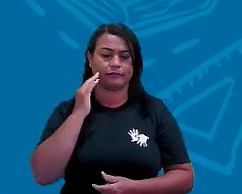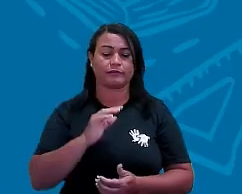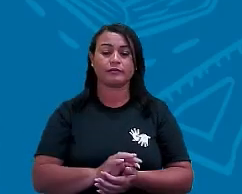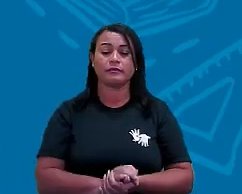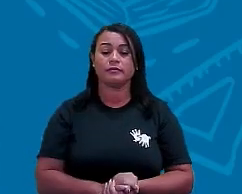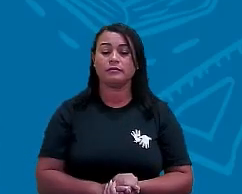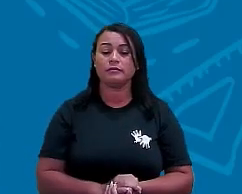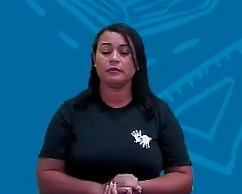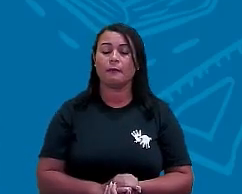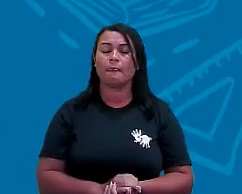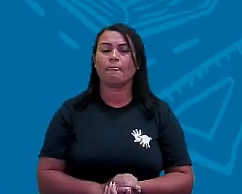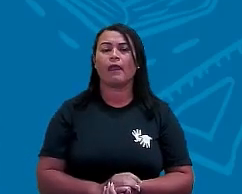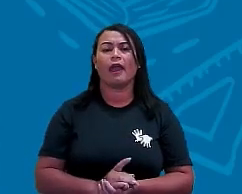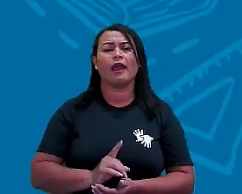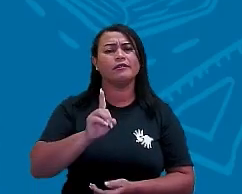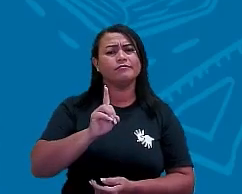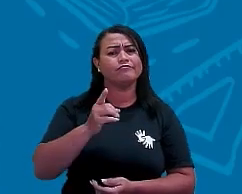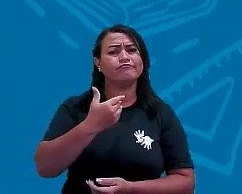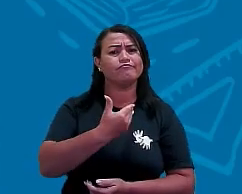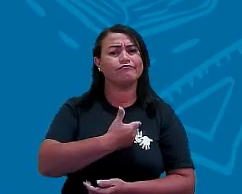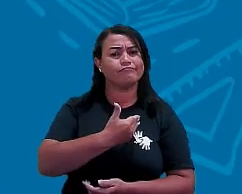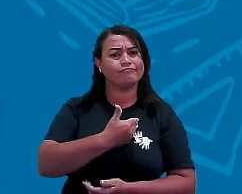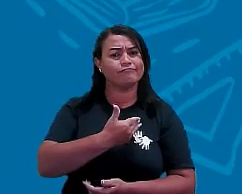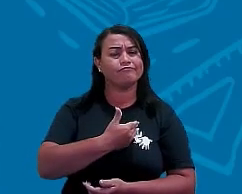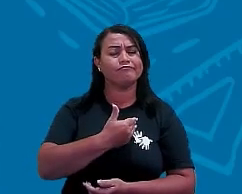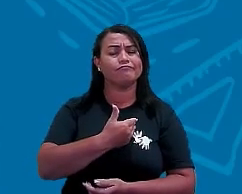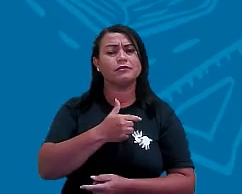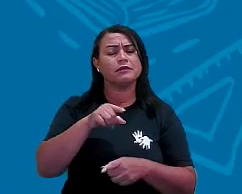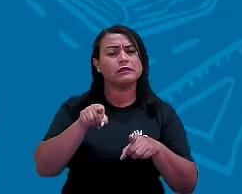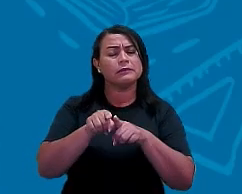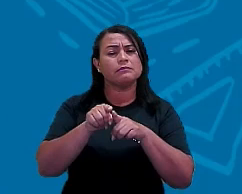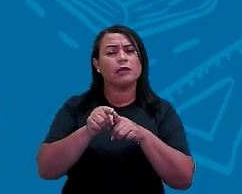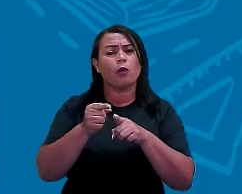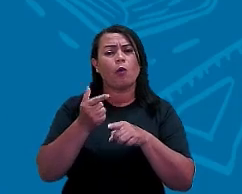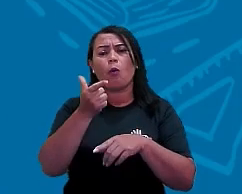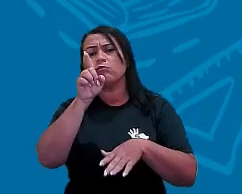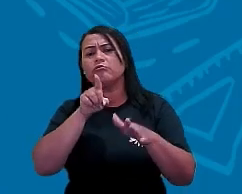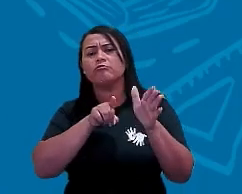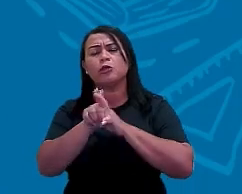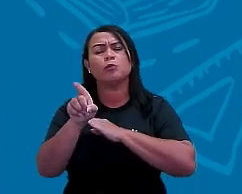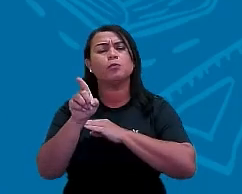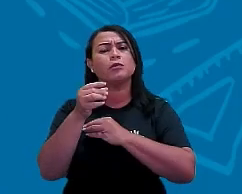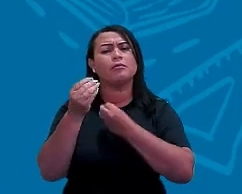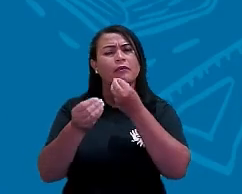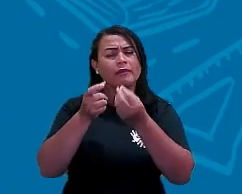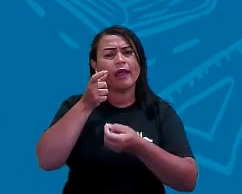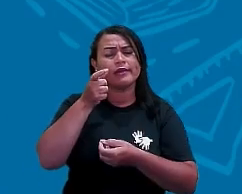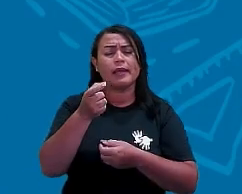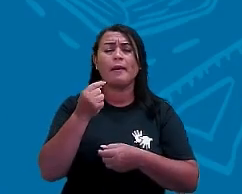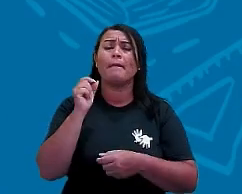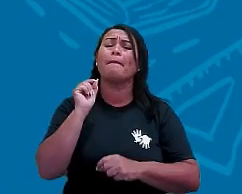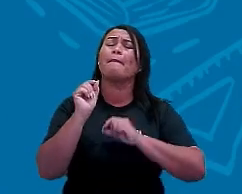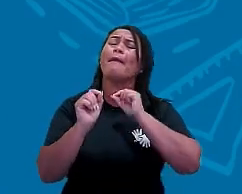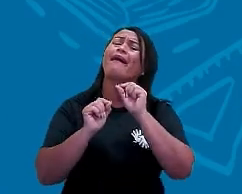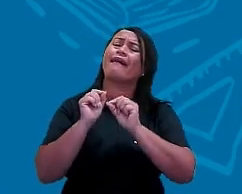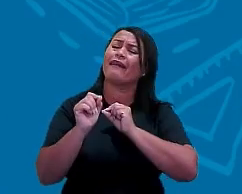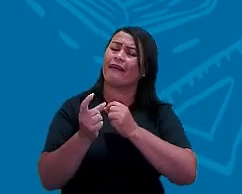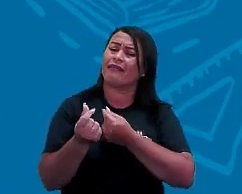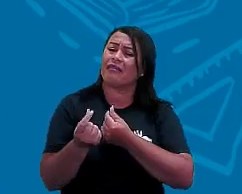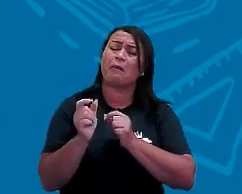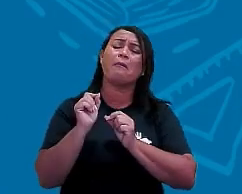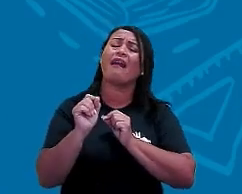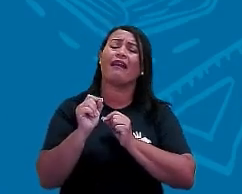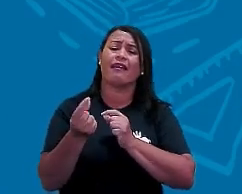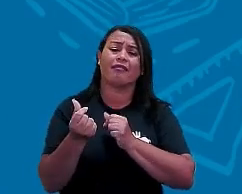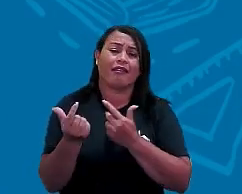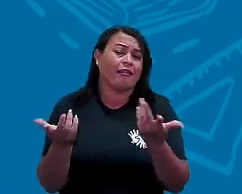E aí, nosso coleguinha também trouxe outra pergunta bem interessante. Para quê que eu vou usar o dinheiro? Para